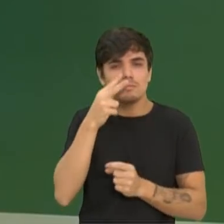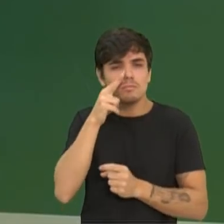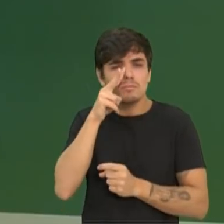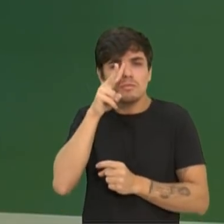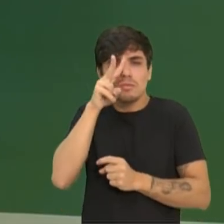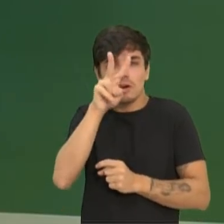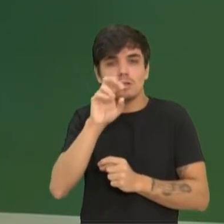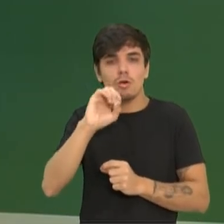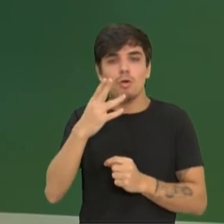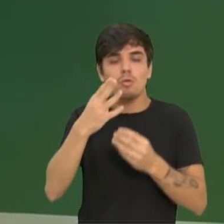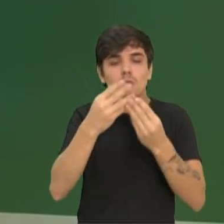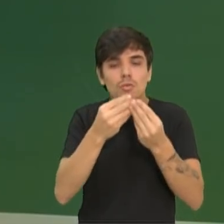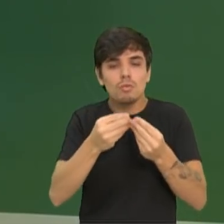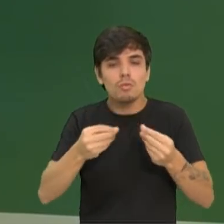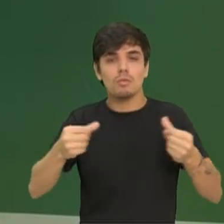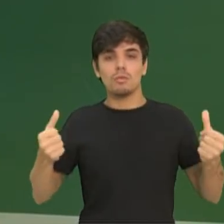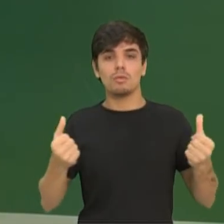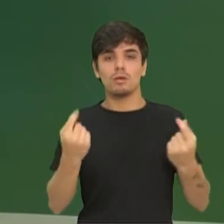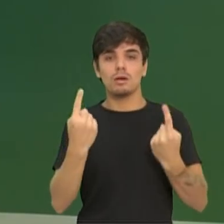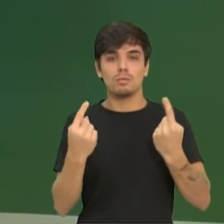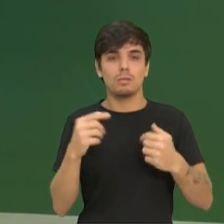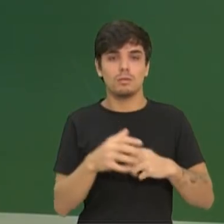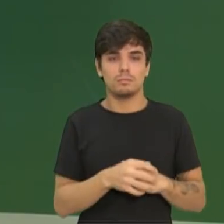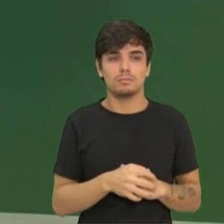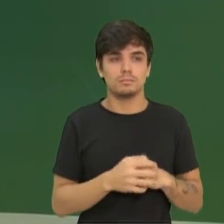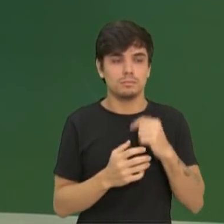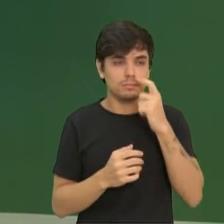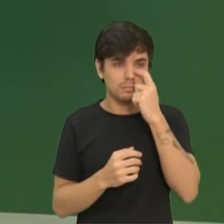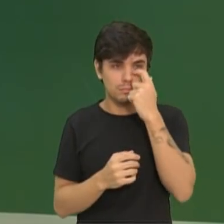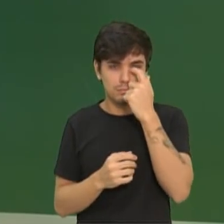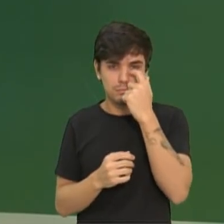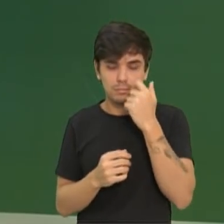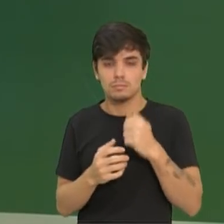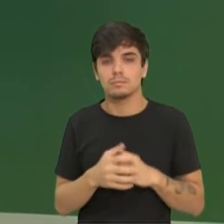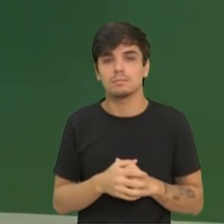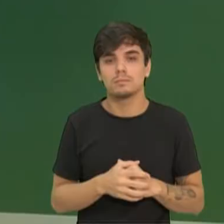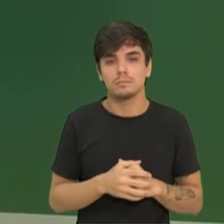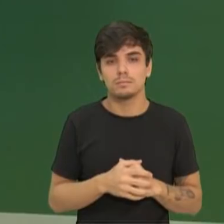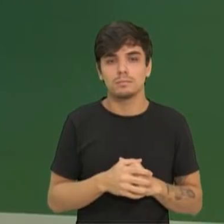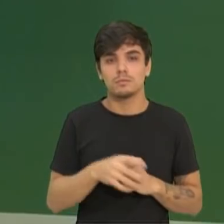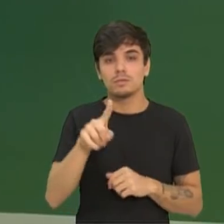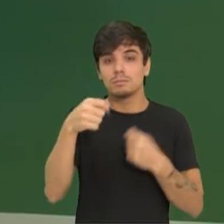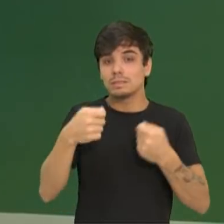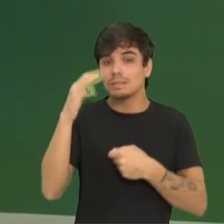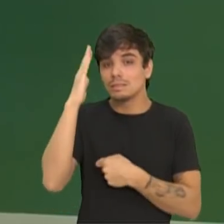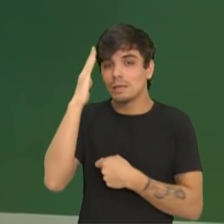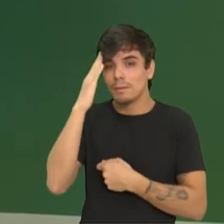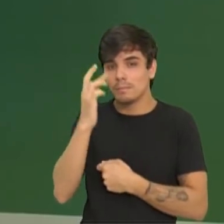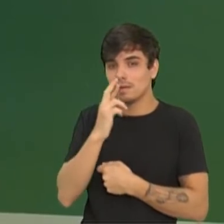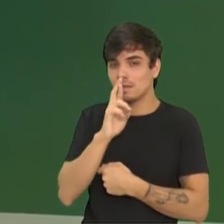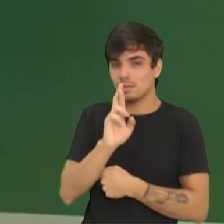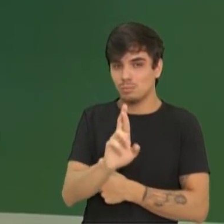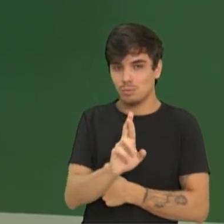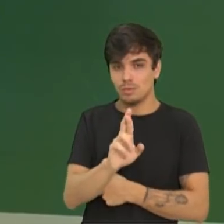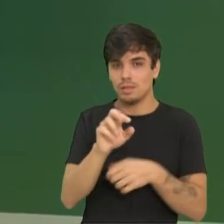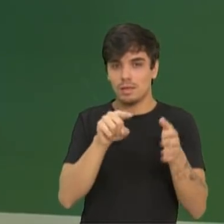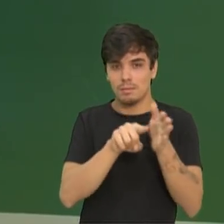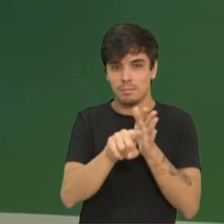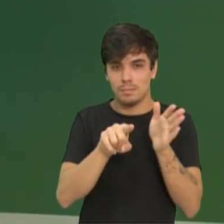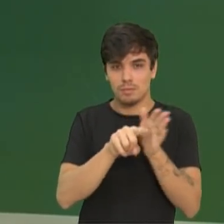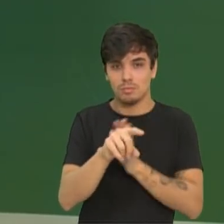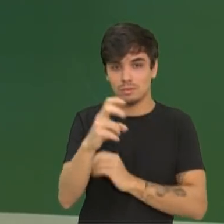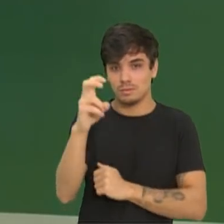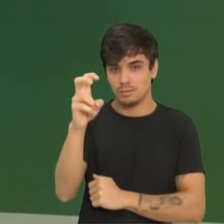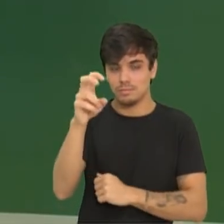foram pronunciadas da maneira mais fraca. É o que você precisa saber para responder o exercício de número